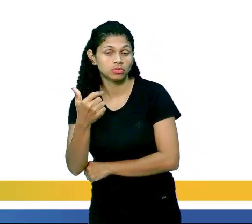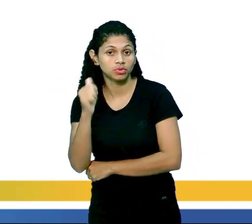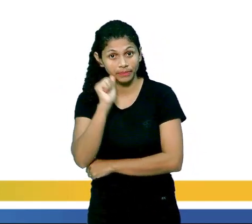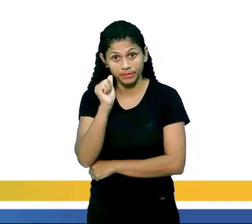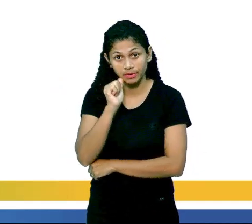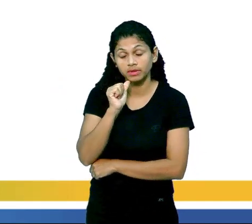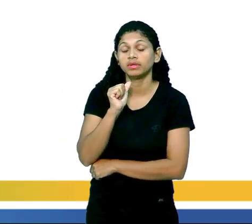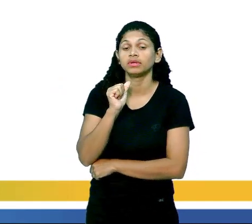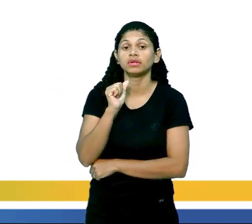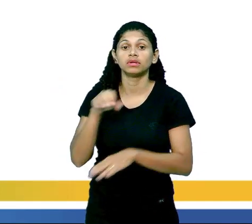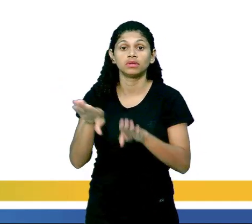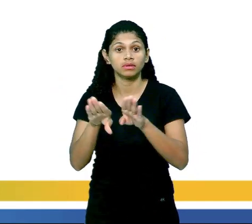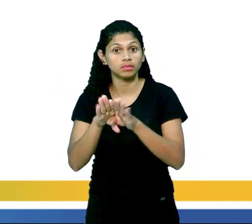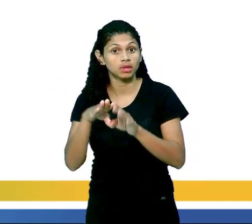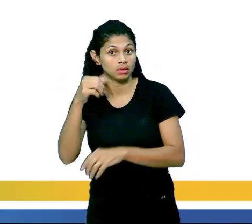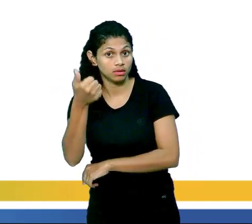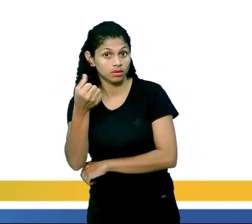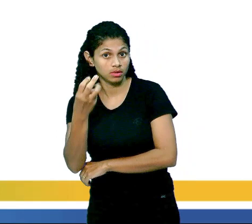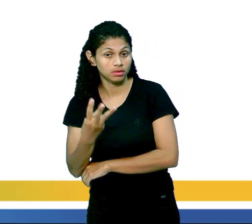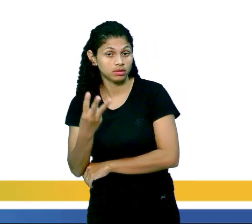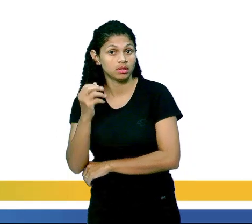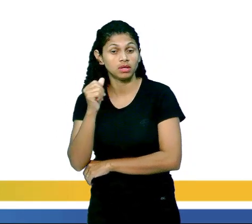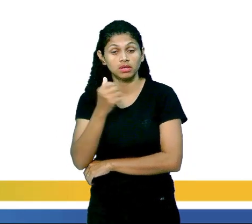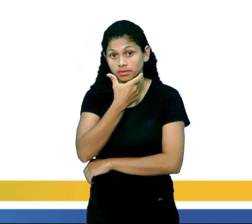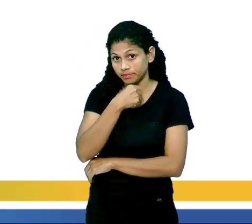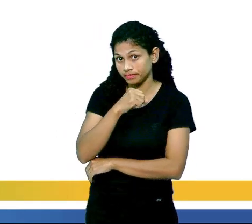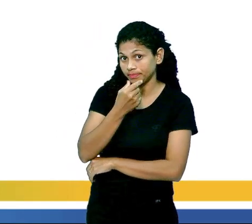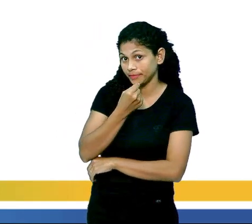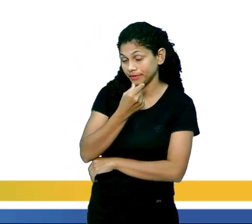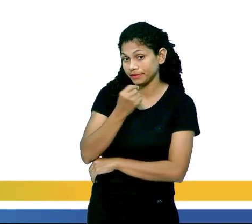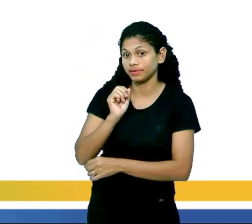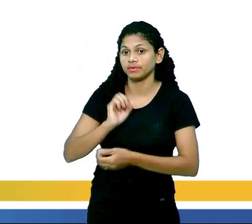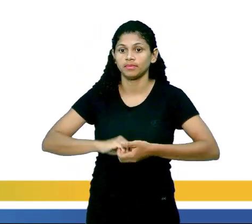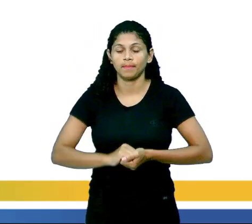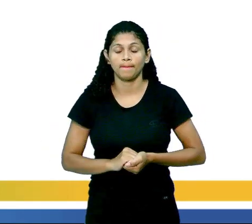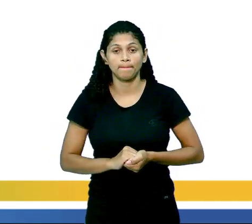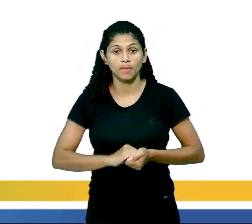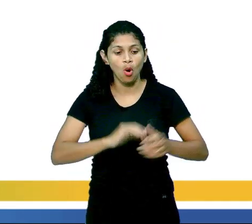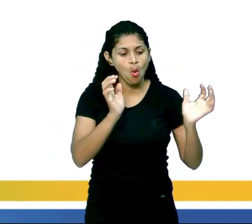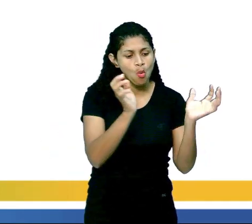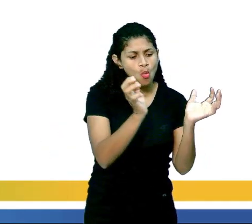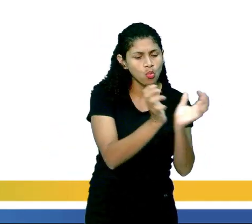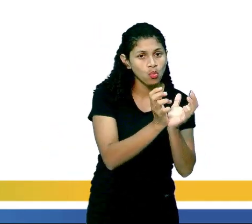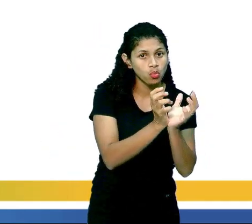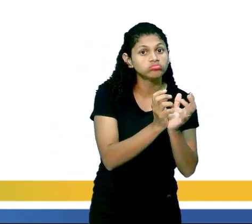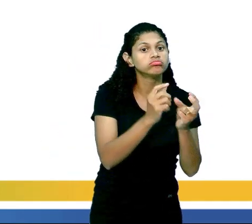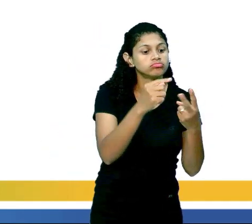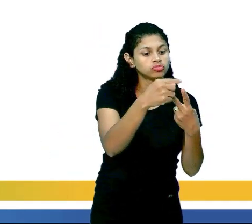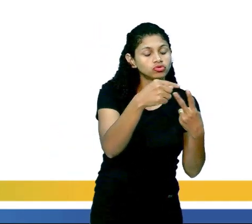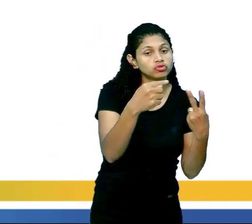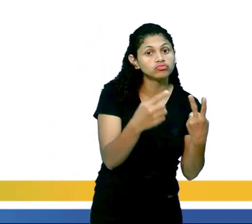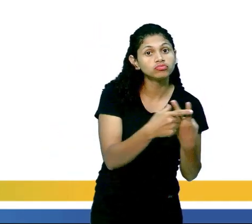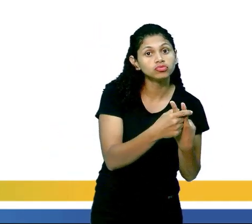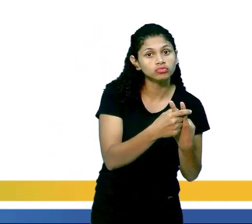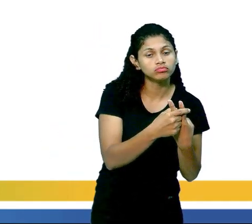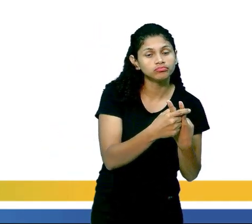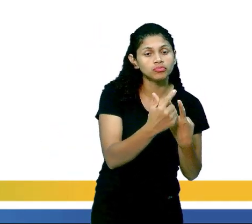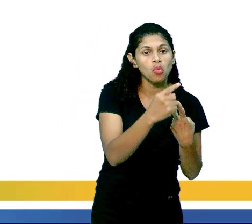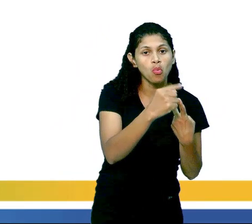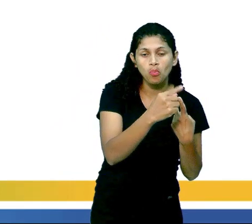quadrilha foram formados 12 pares distintos, compostos por uma menina e um